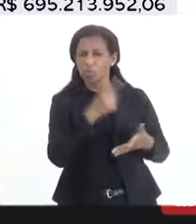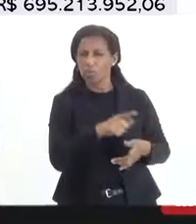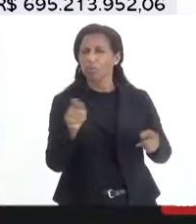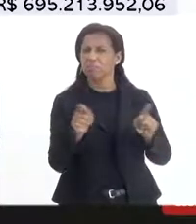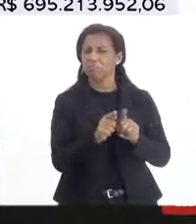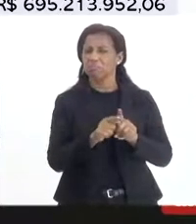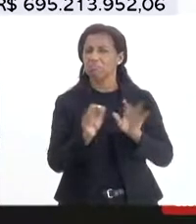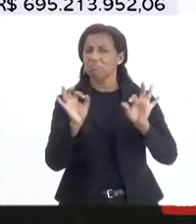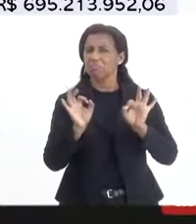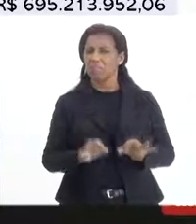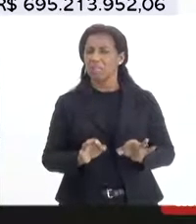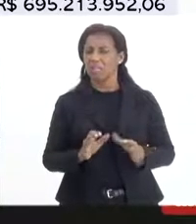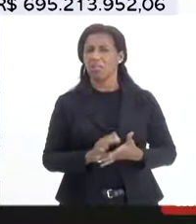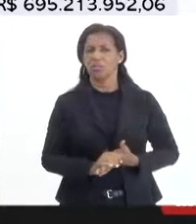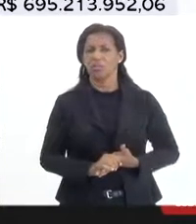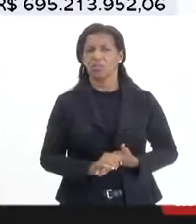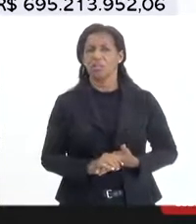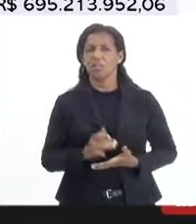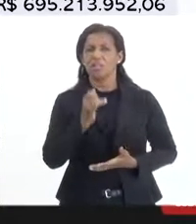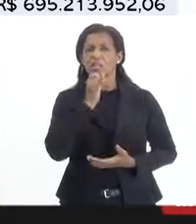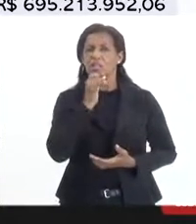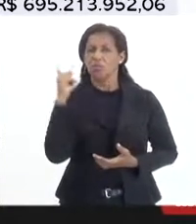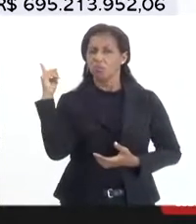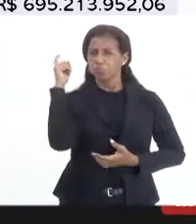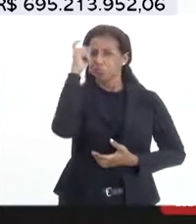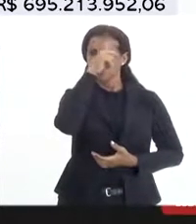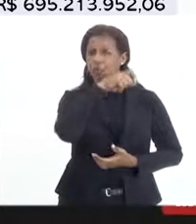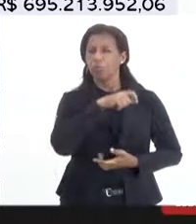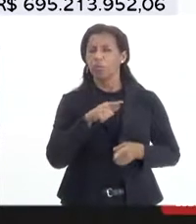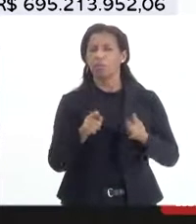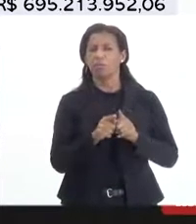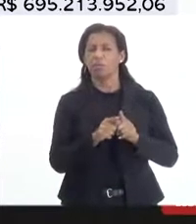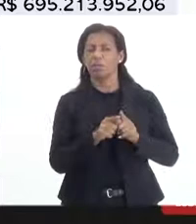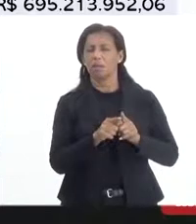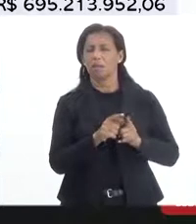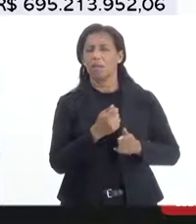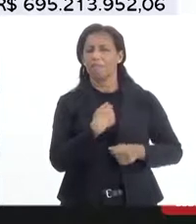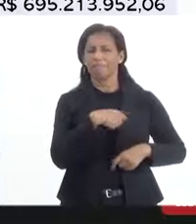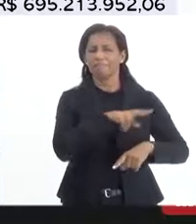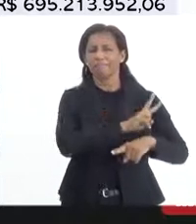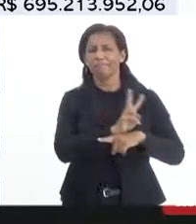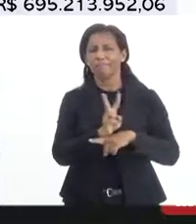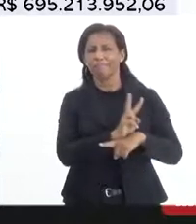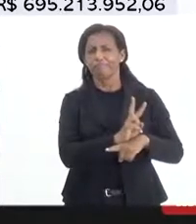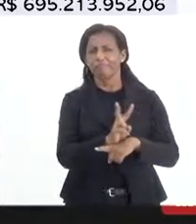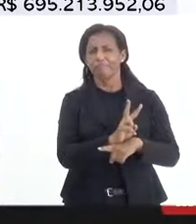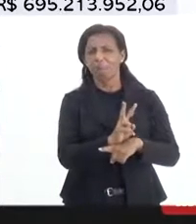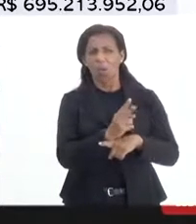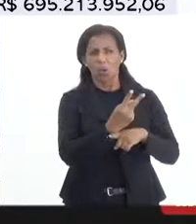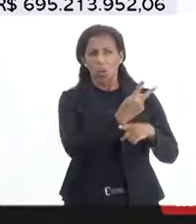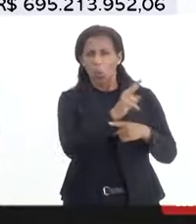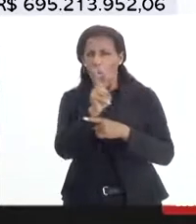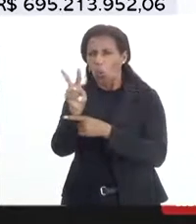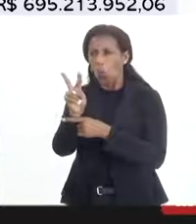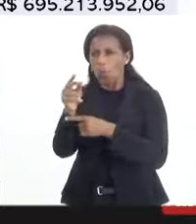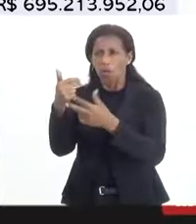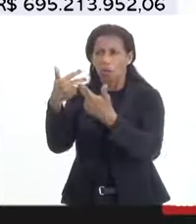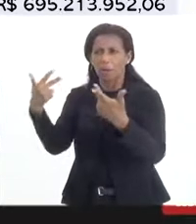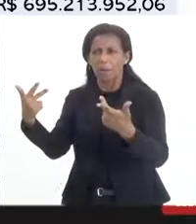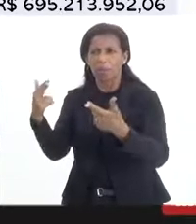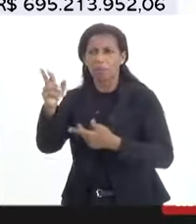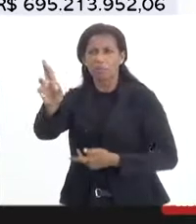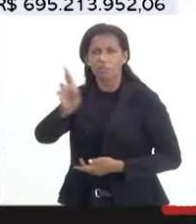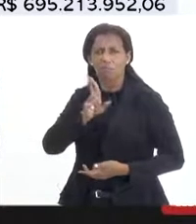certo comportamento das empresas, vamos dizer assim, dificultando a fiscalização, nos fazendo ter que olhar para coisas que não vão trazer, vamos dizer assim, um